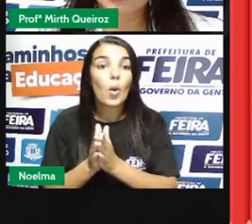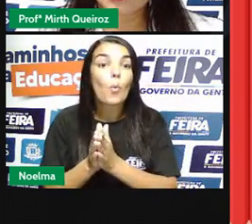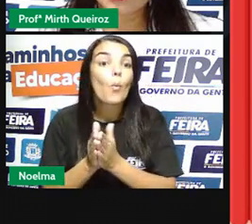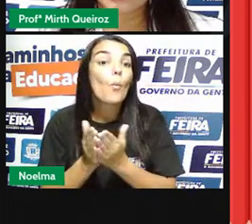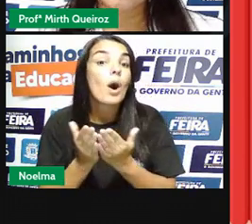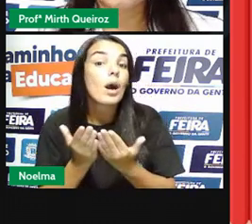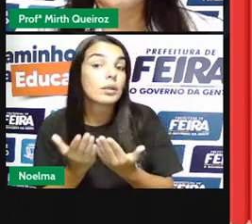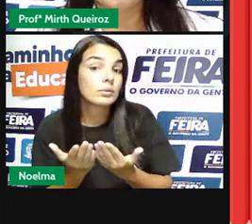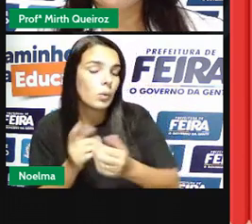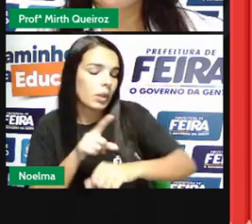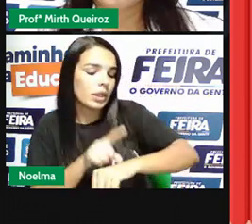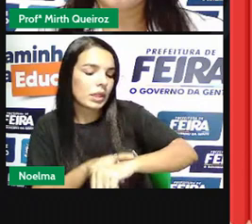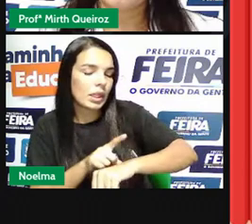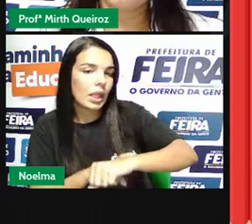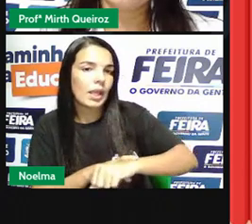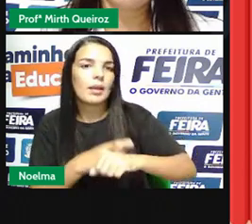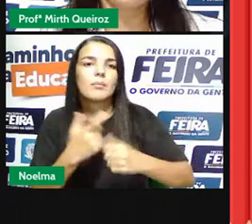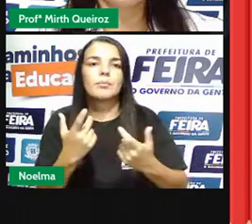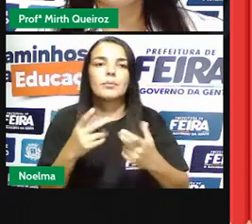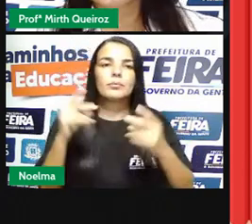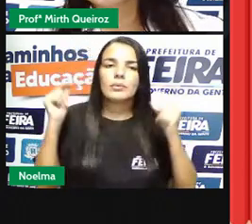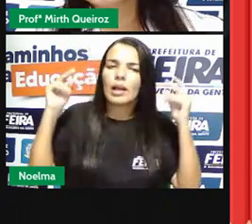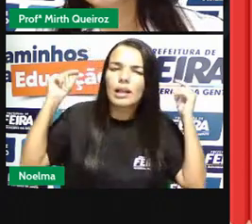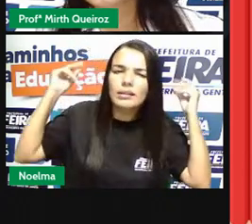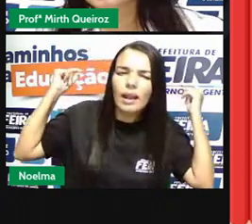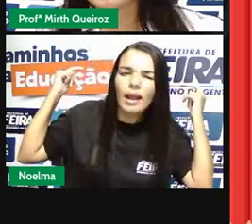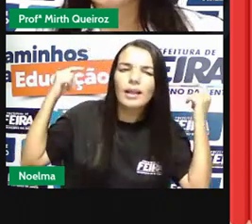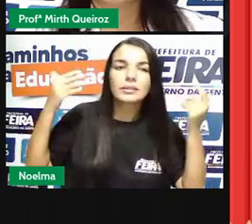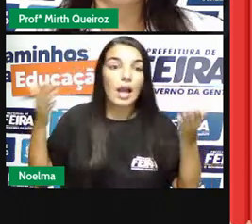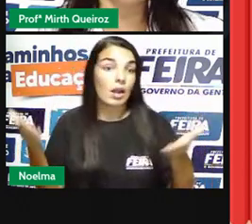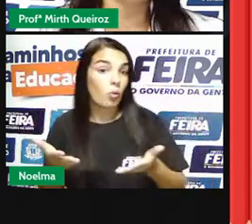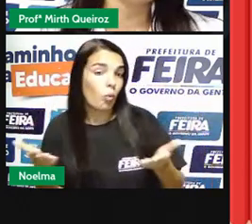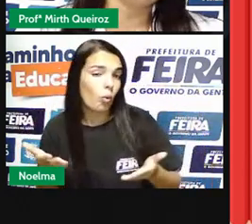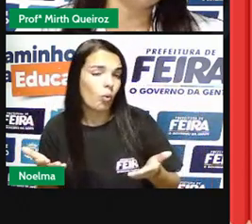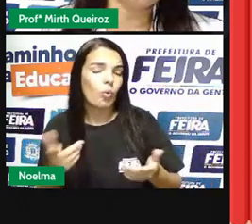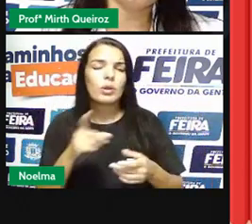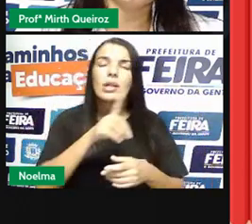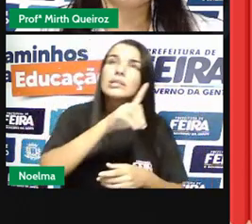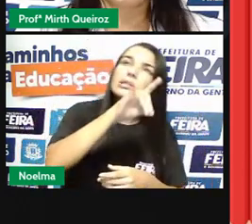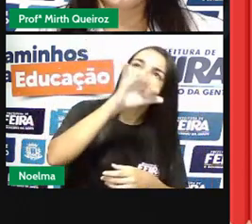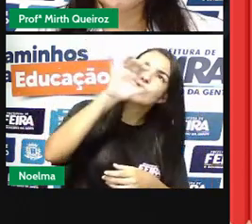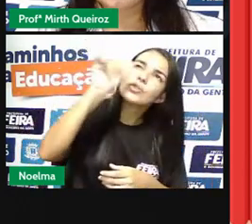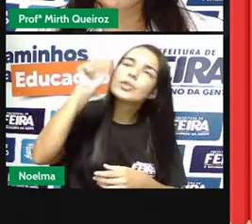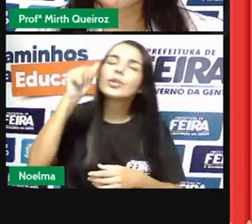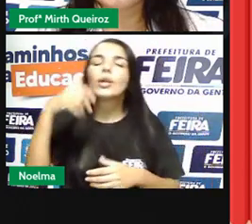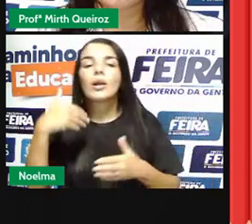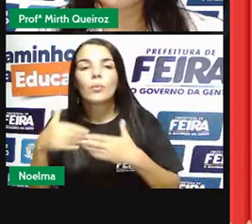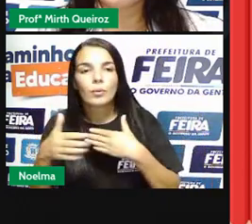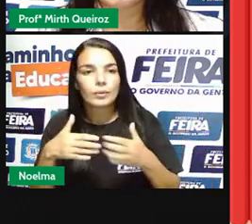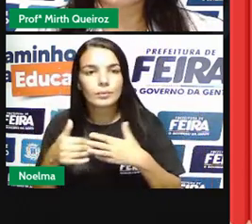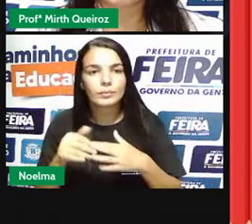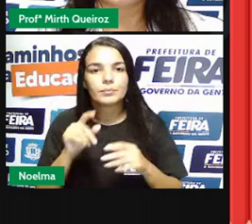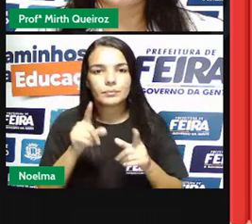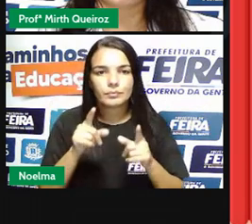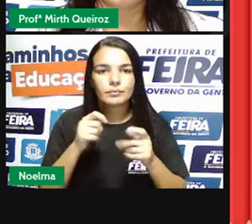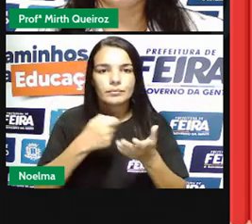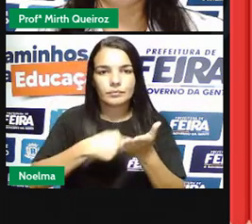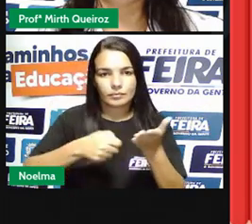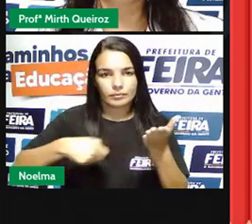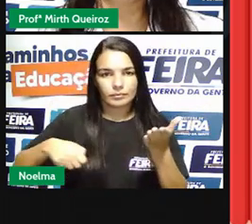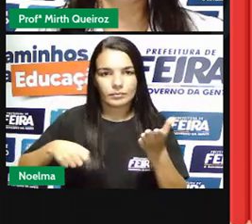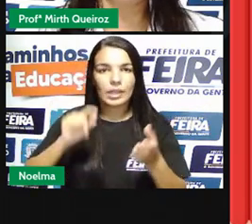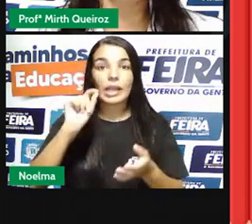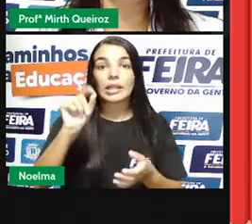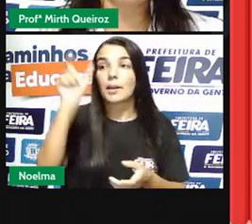aconteceu tem é para muitos anos atrás certo dia né Vocês vão falar quando foi que aconteceu